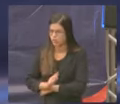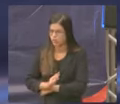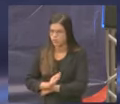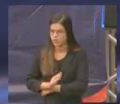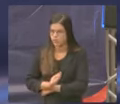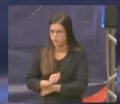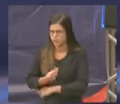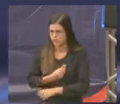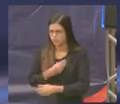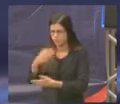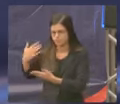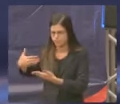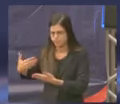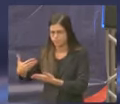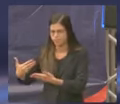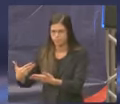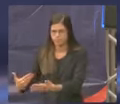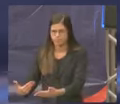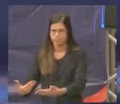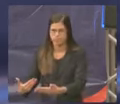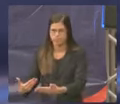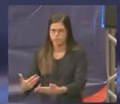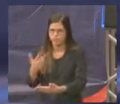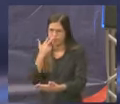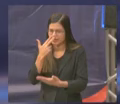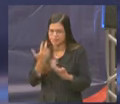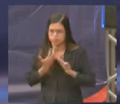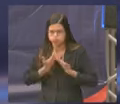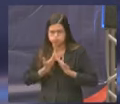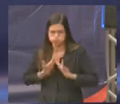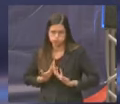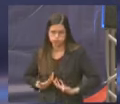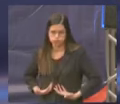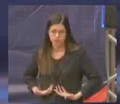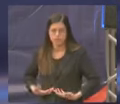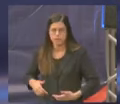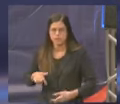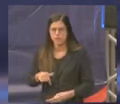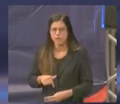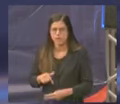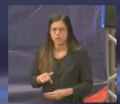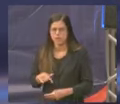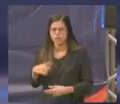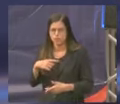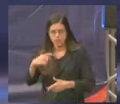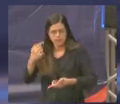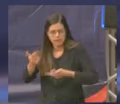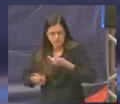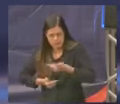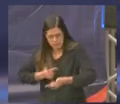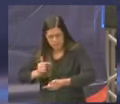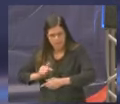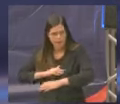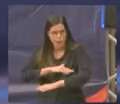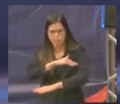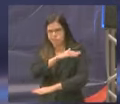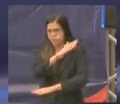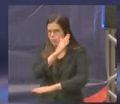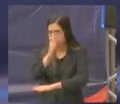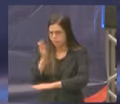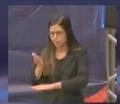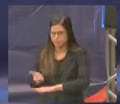num processo de esgotamento. São jornadas de trabalho